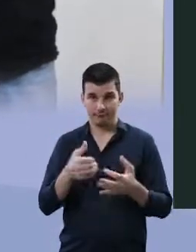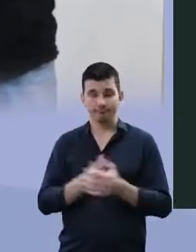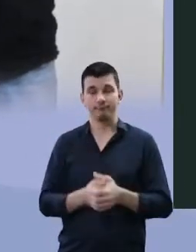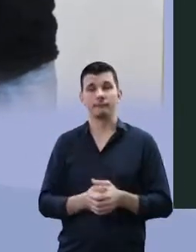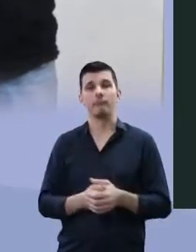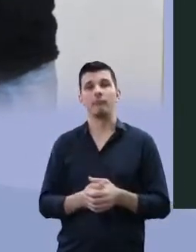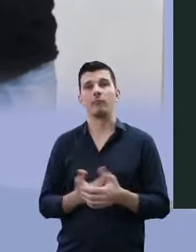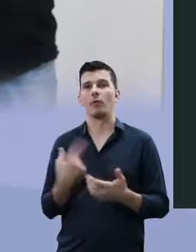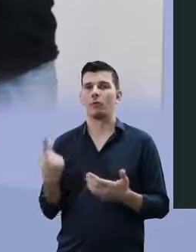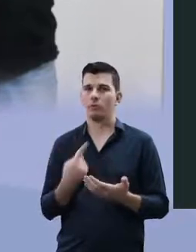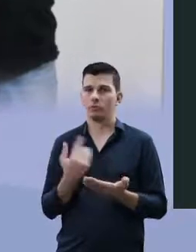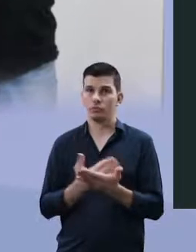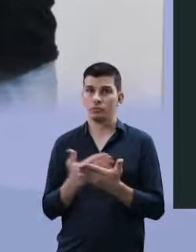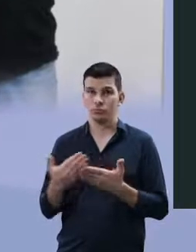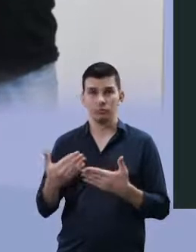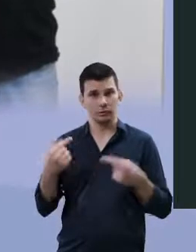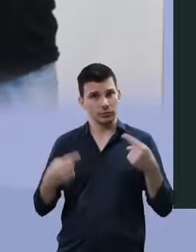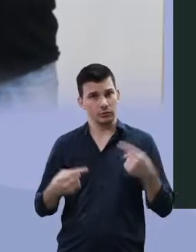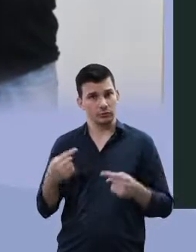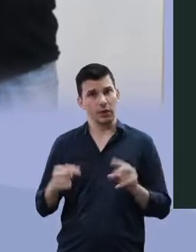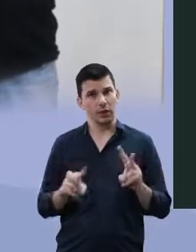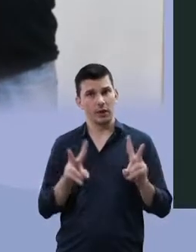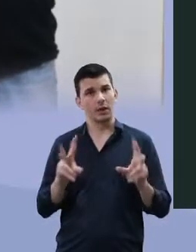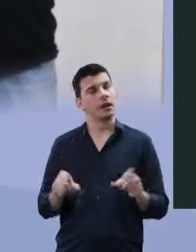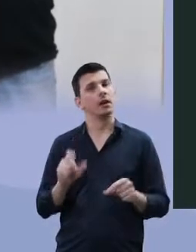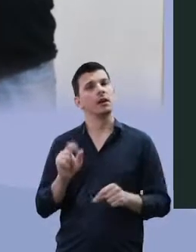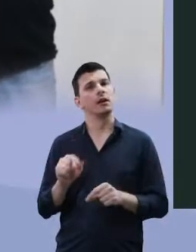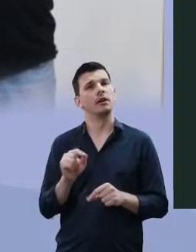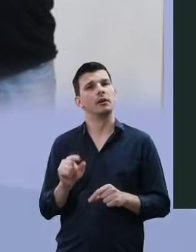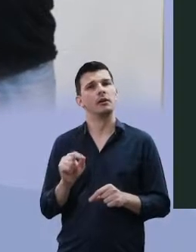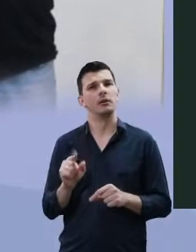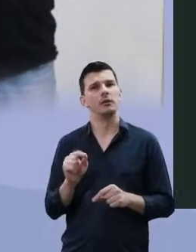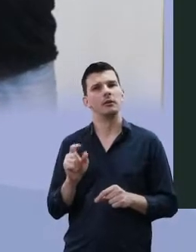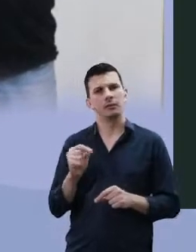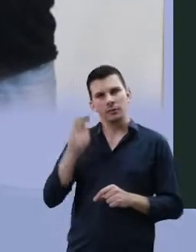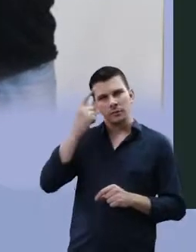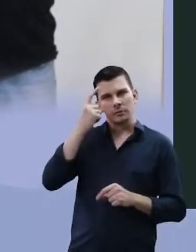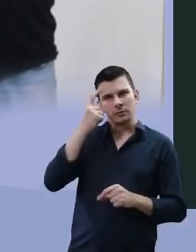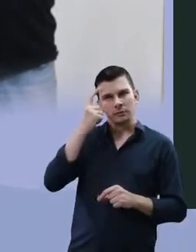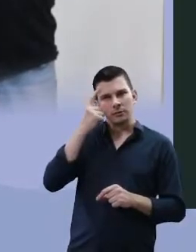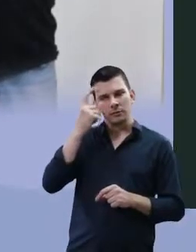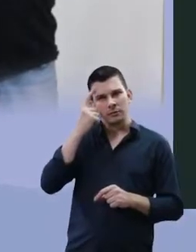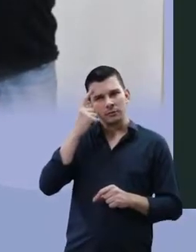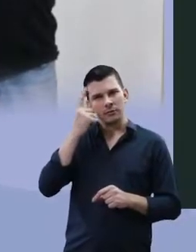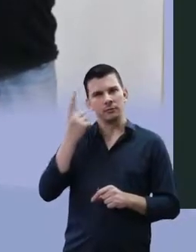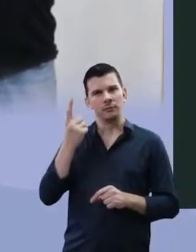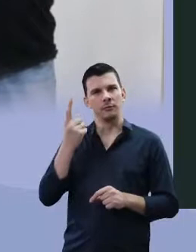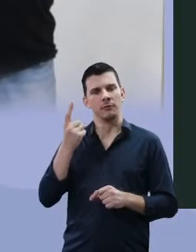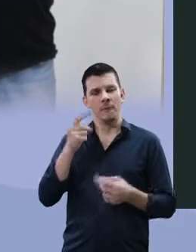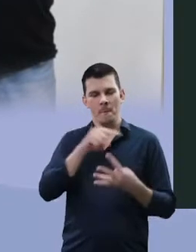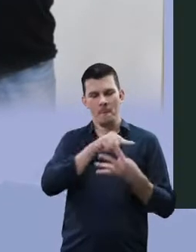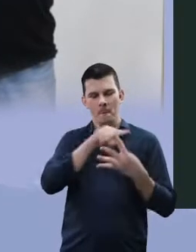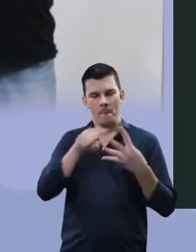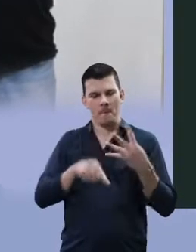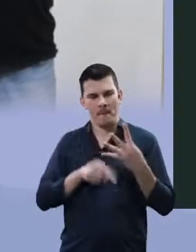dos outros, certo? E aí a gente começa a discutir isso a partir do lançamento de